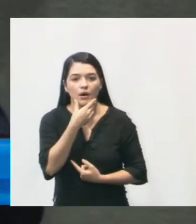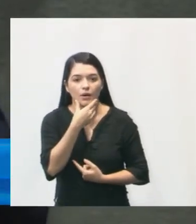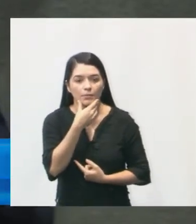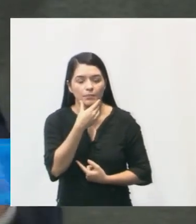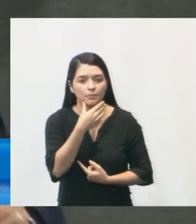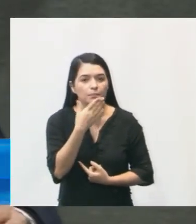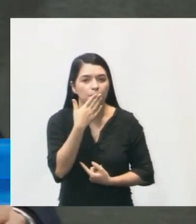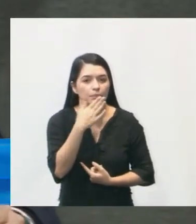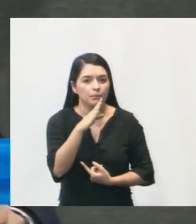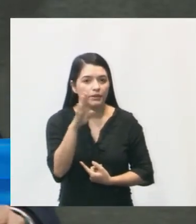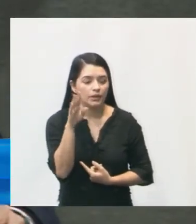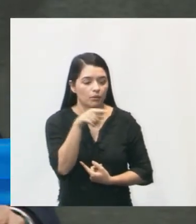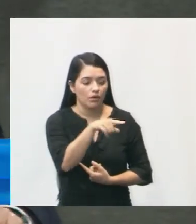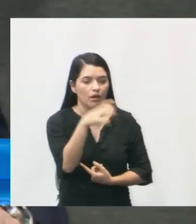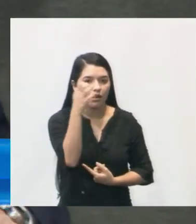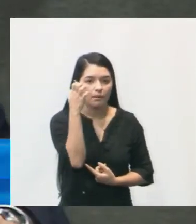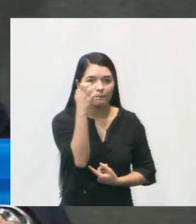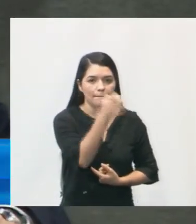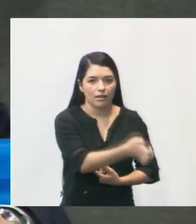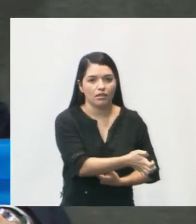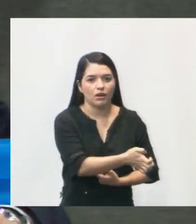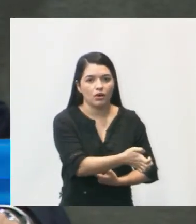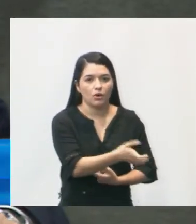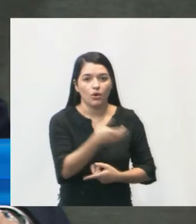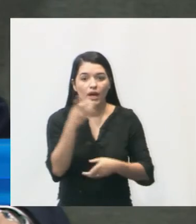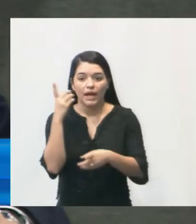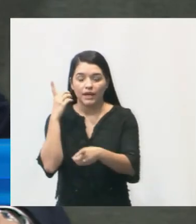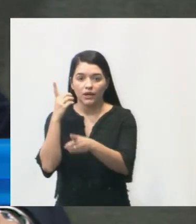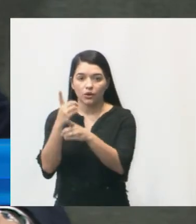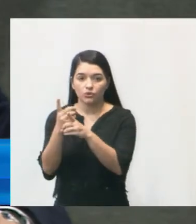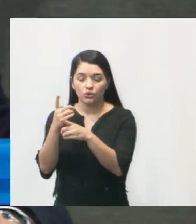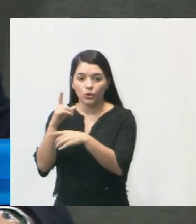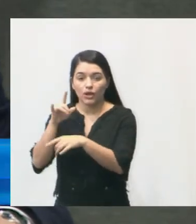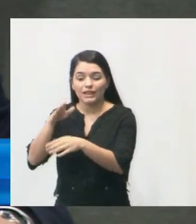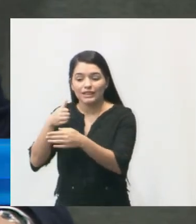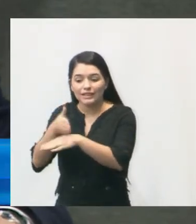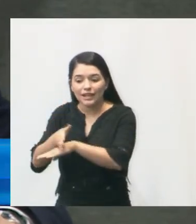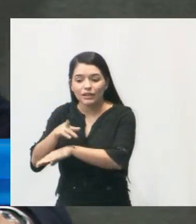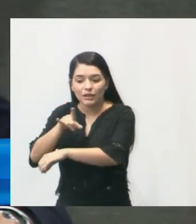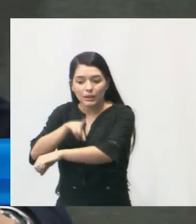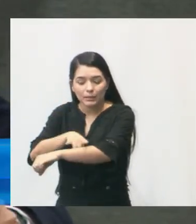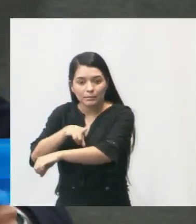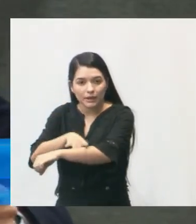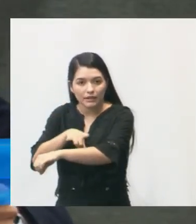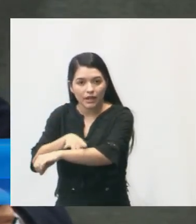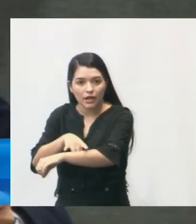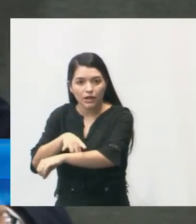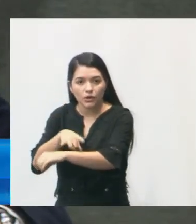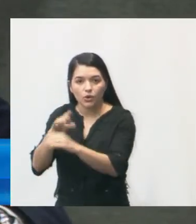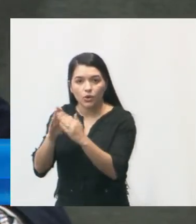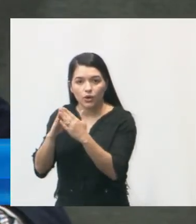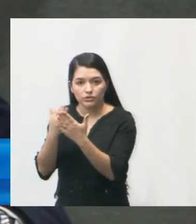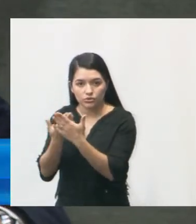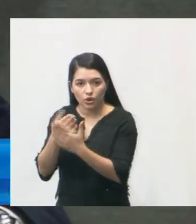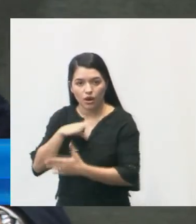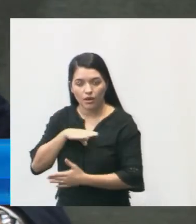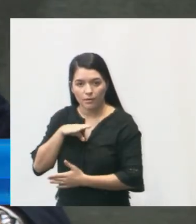Encontramos no banheiro da EMF Alberto de Almeida uma mensagem que